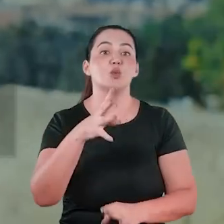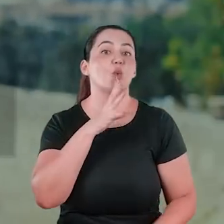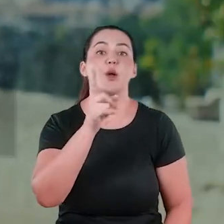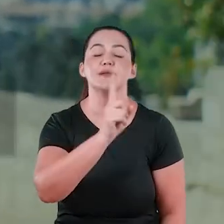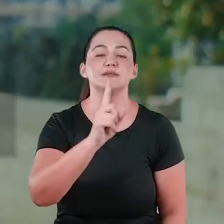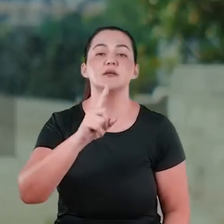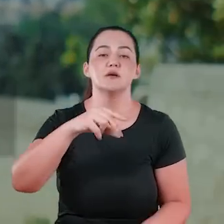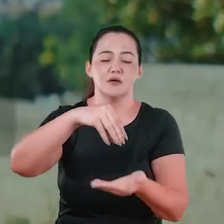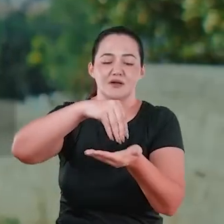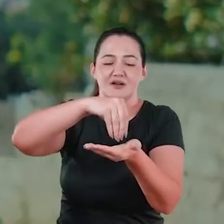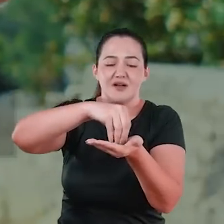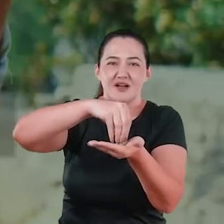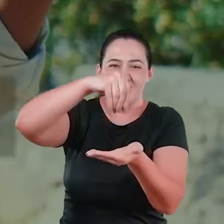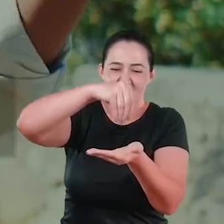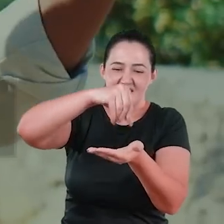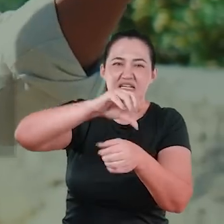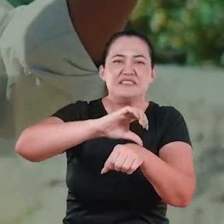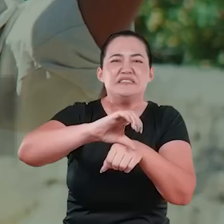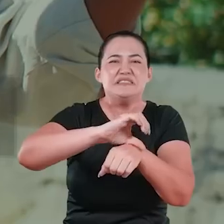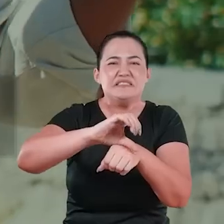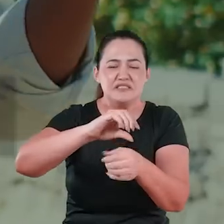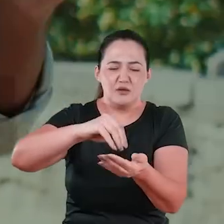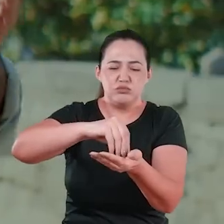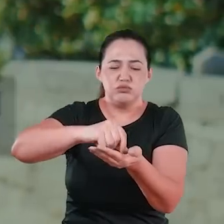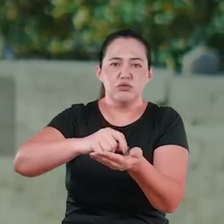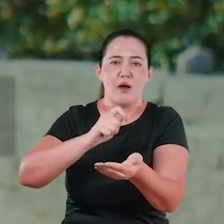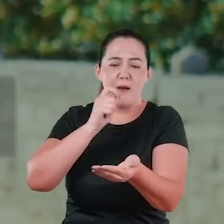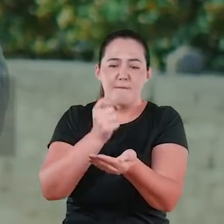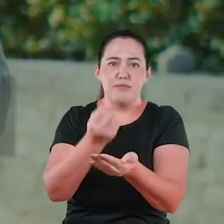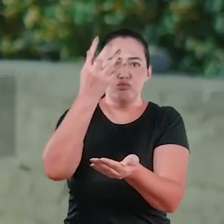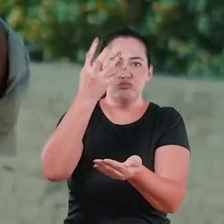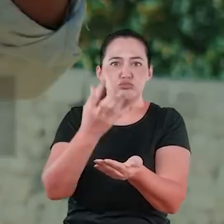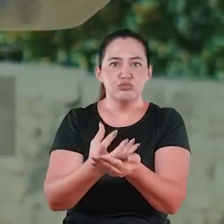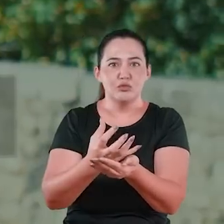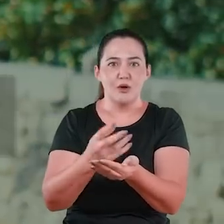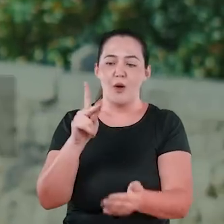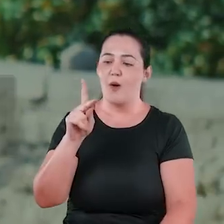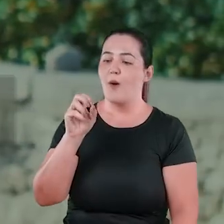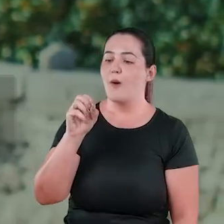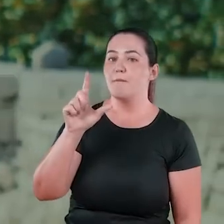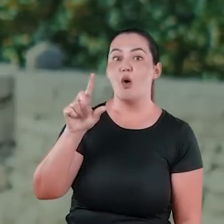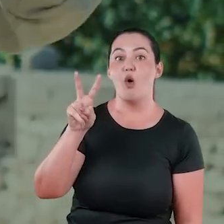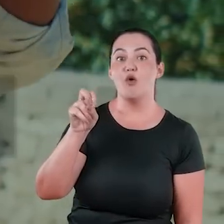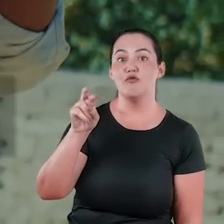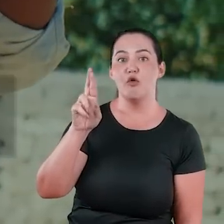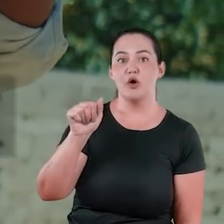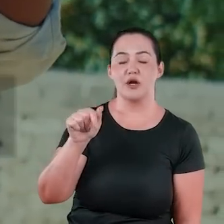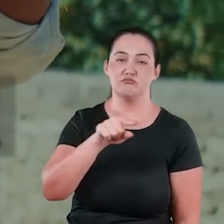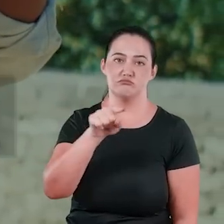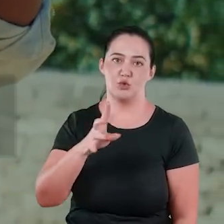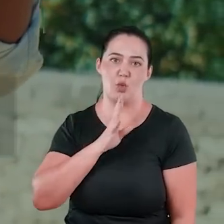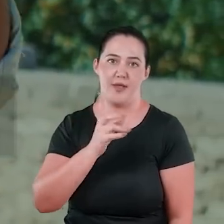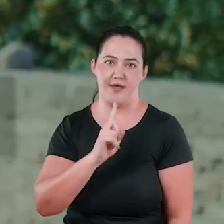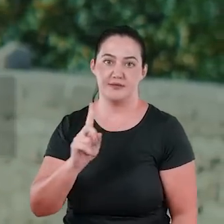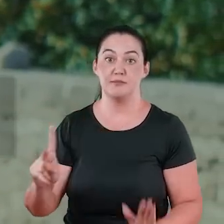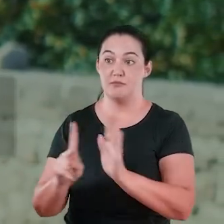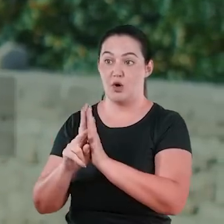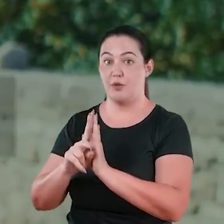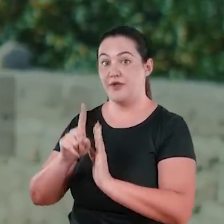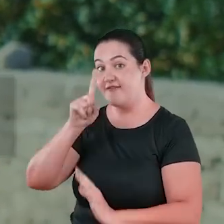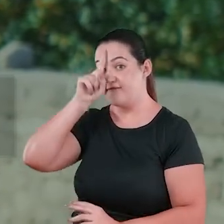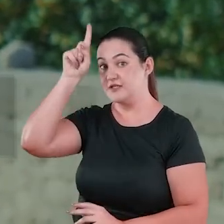na Europa. A pólvora foi invenção dos chineses. Agora, eles estavam pegando essa invenção que veio da China, a pólvora,